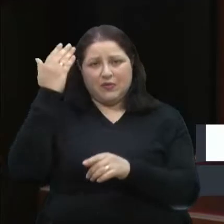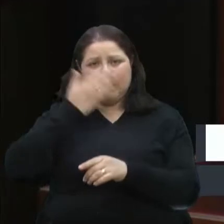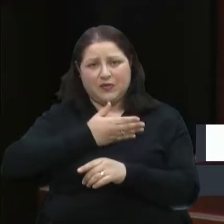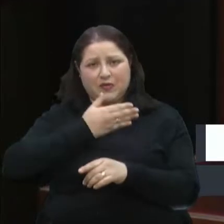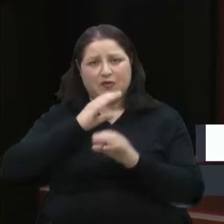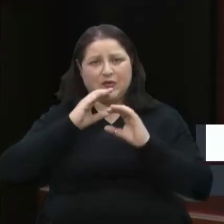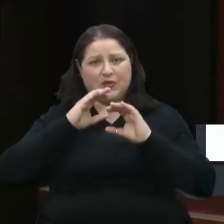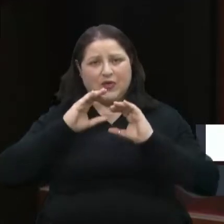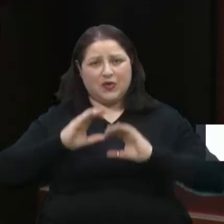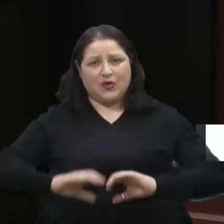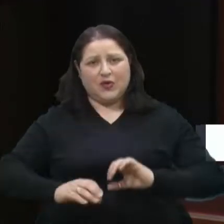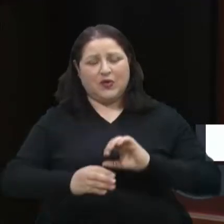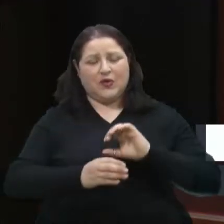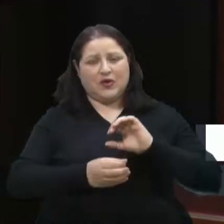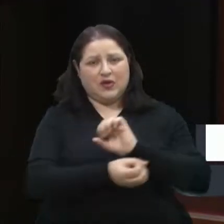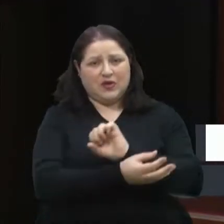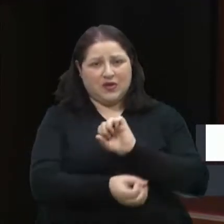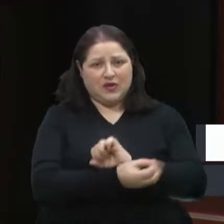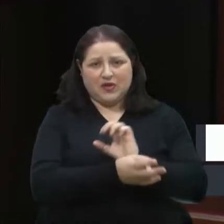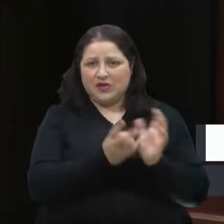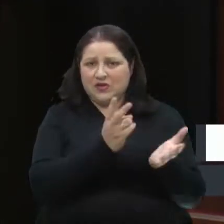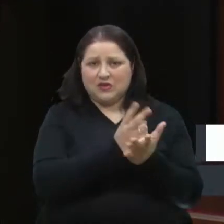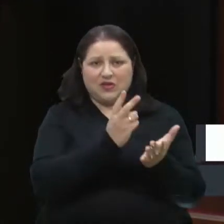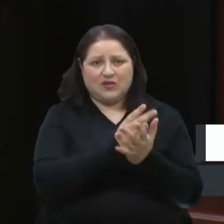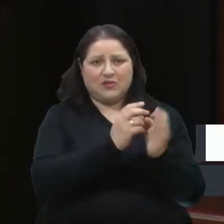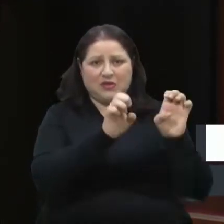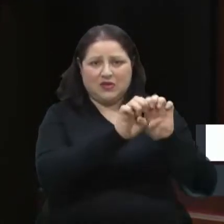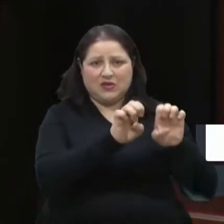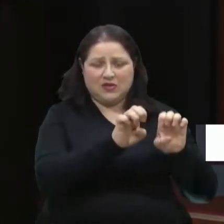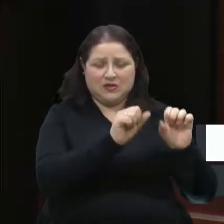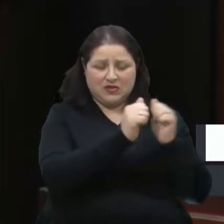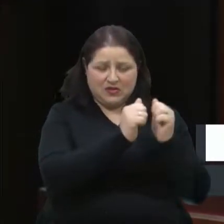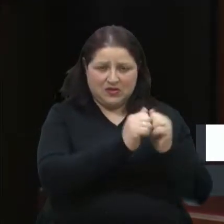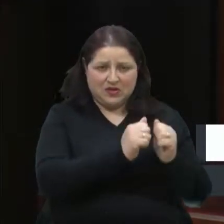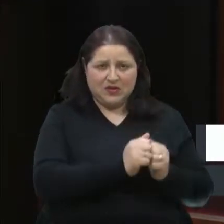conduta de corrupção sistêmica arquitetada